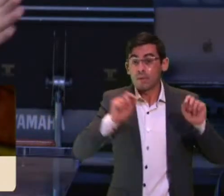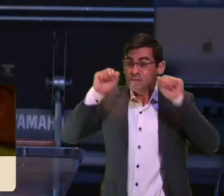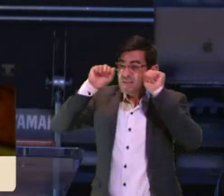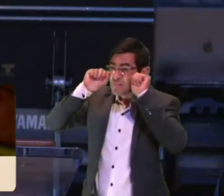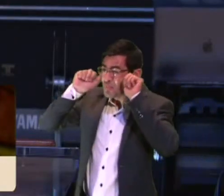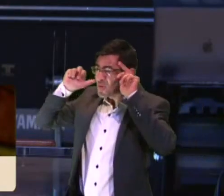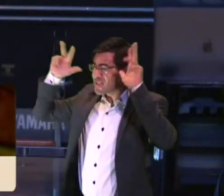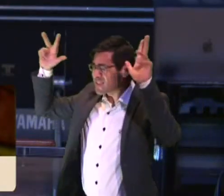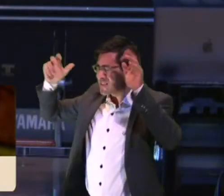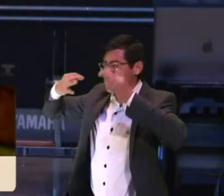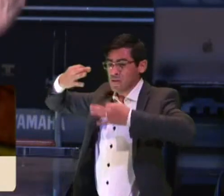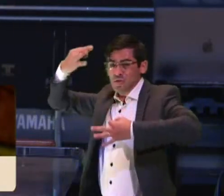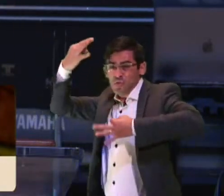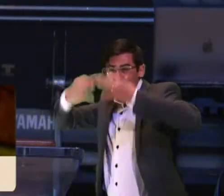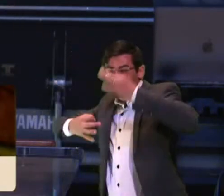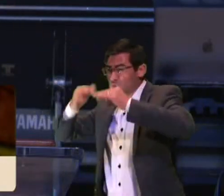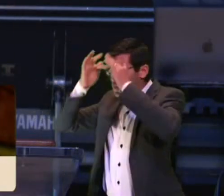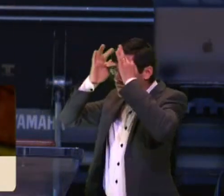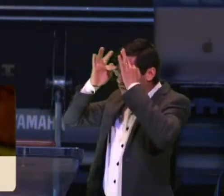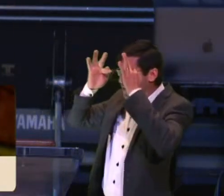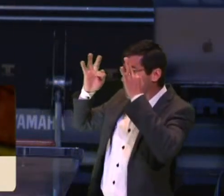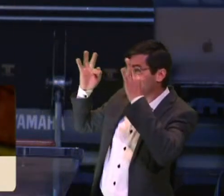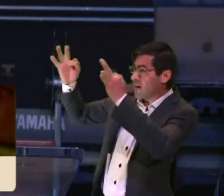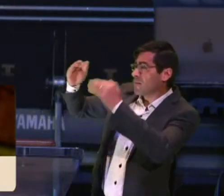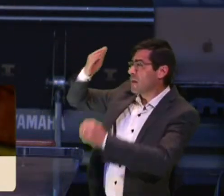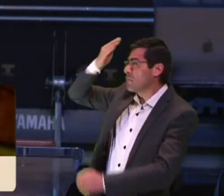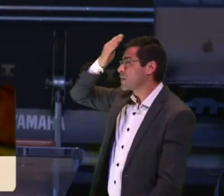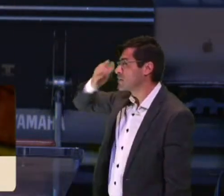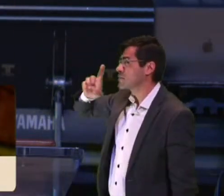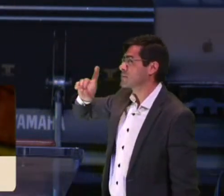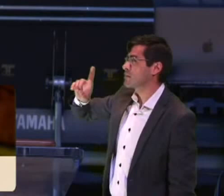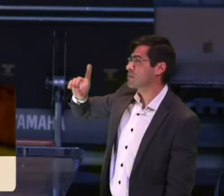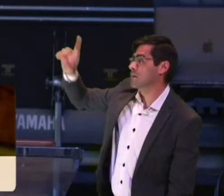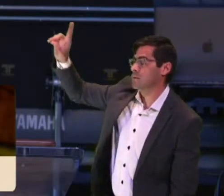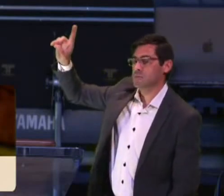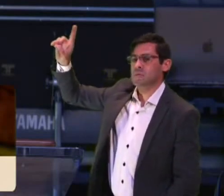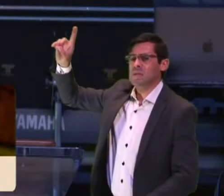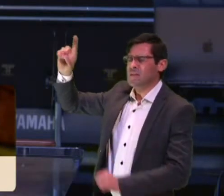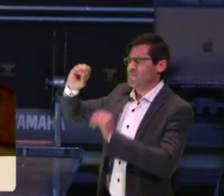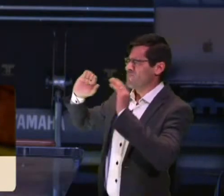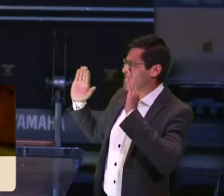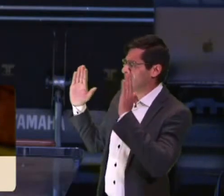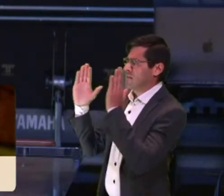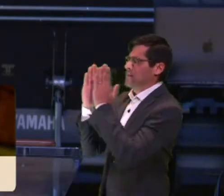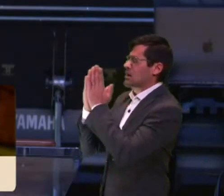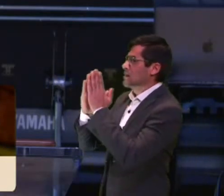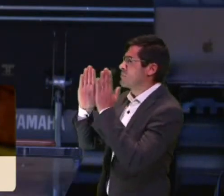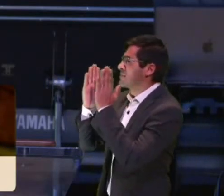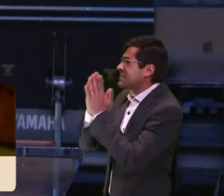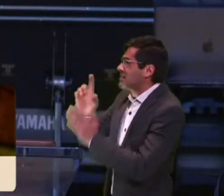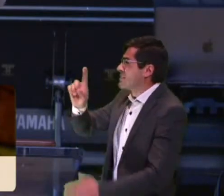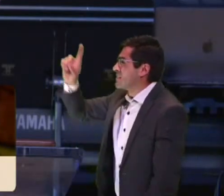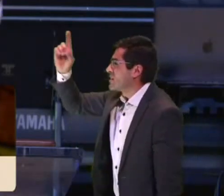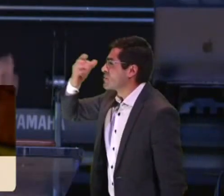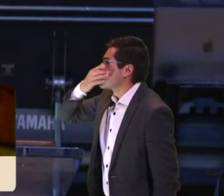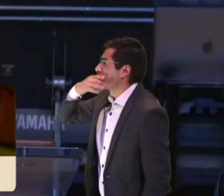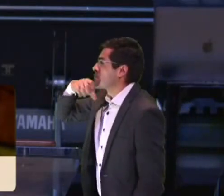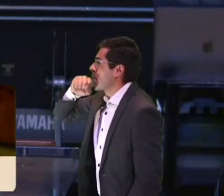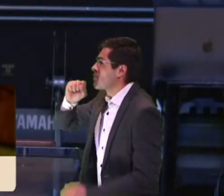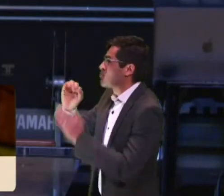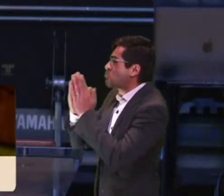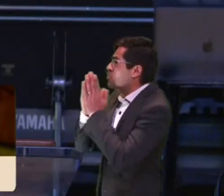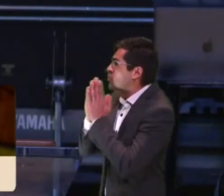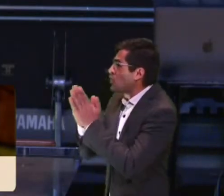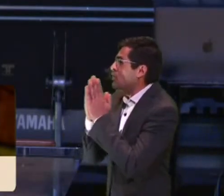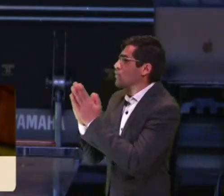um justo, um homem fiel, se coloca na presença do Senhor. E ele diz: Pai, poupa o seu